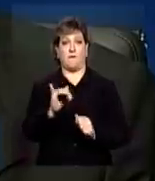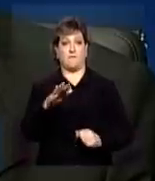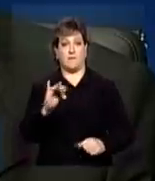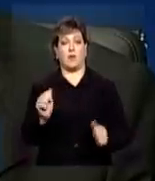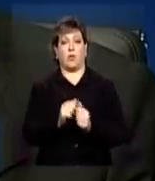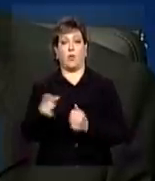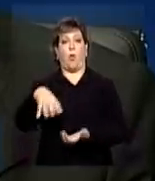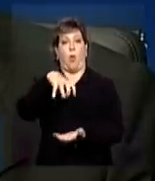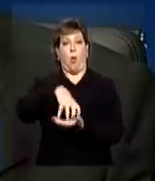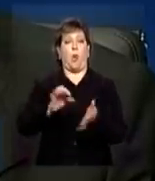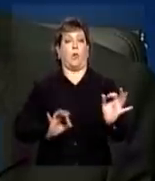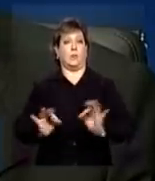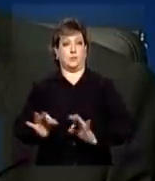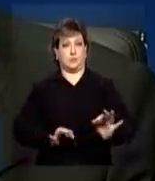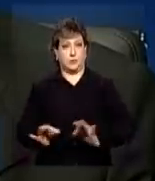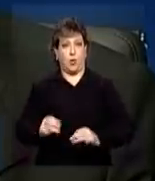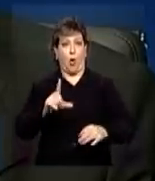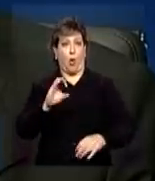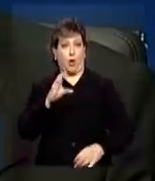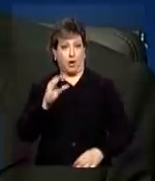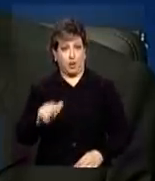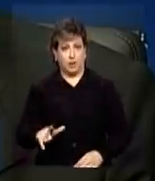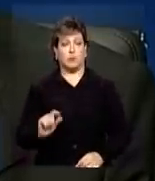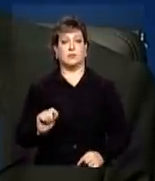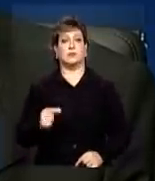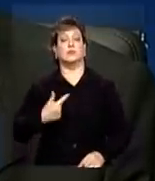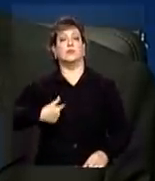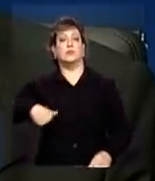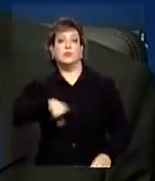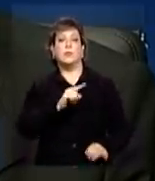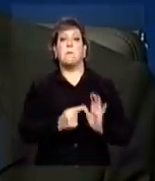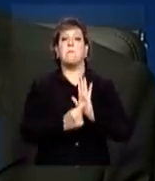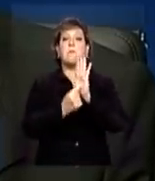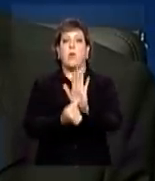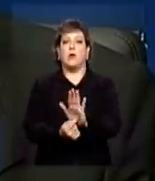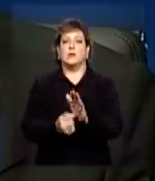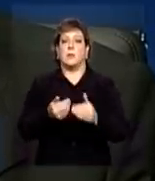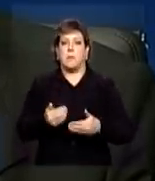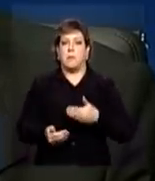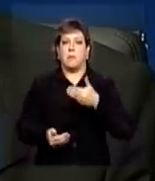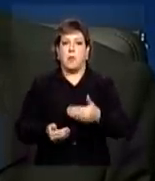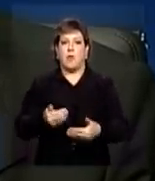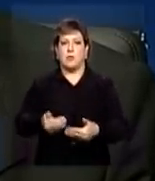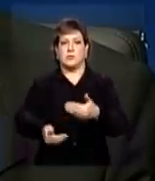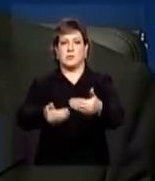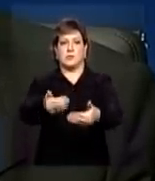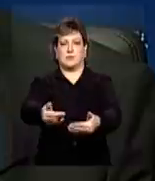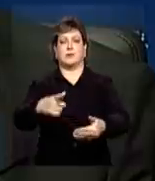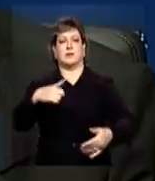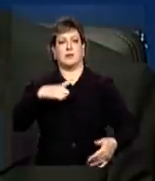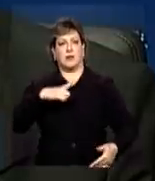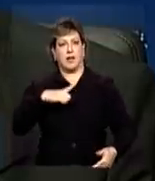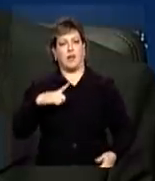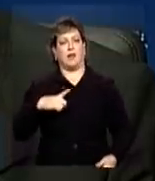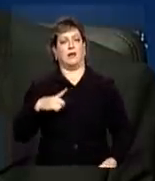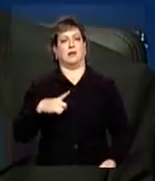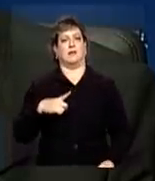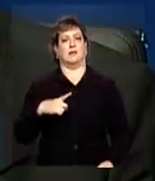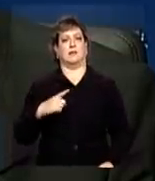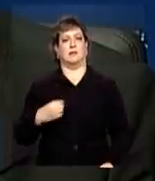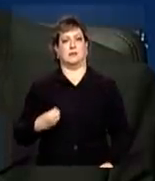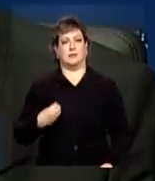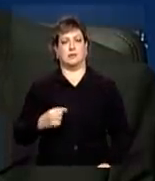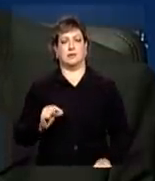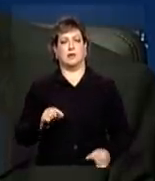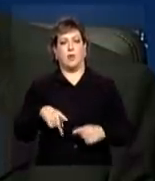comitê organizador local nos indicam um processo que vem sofrendo